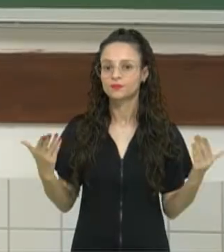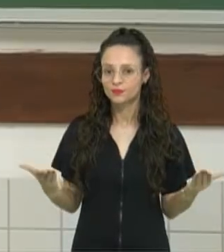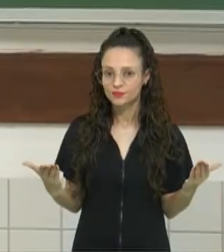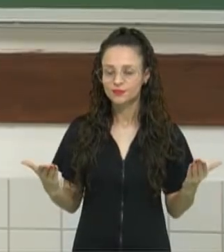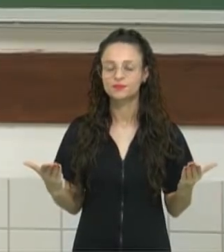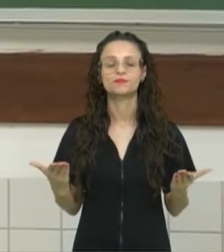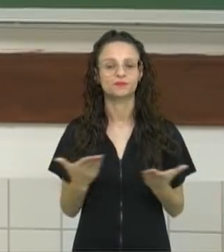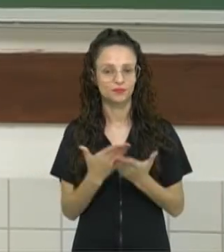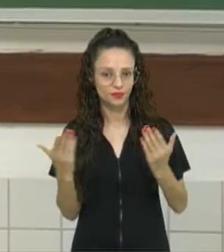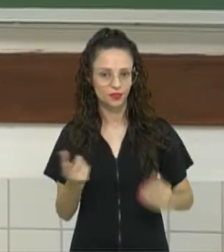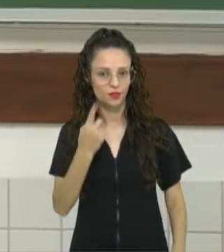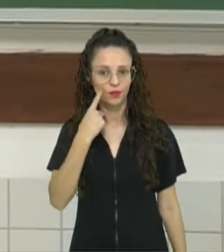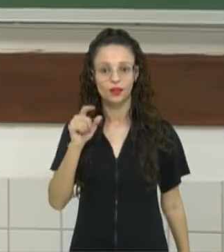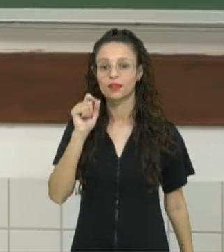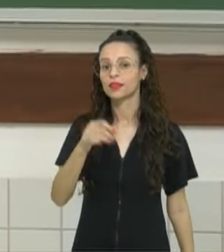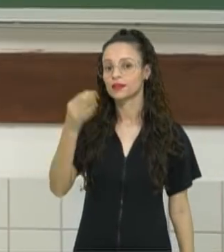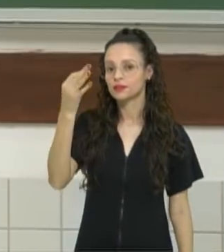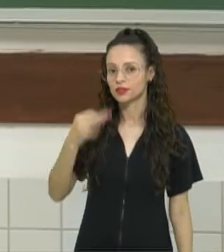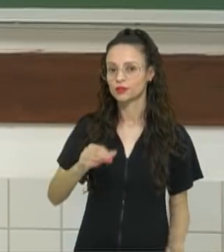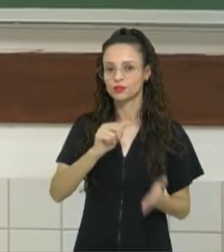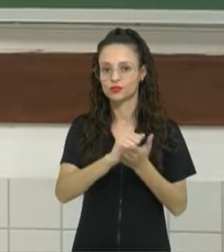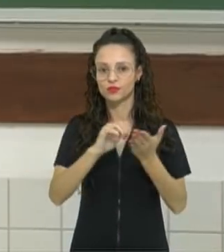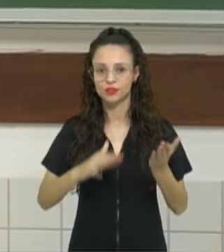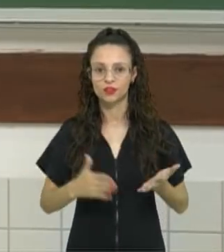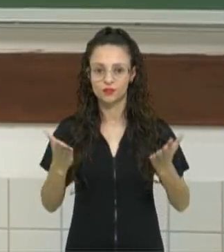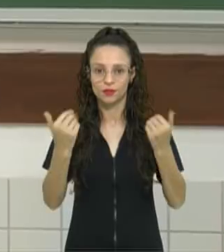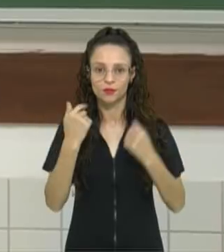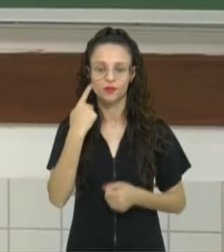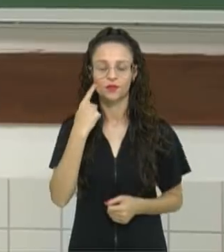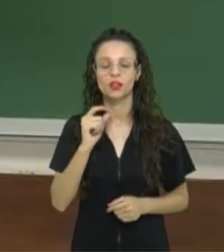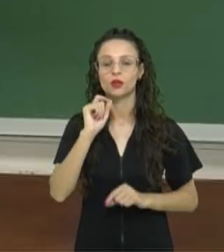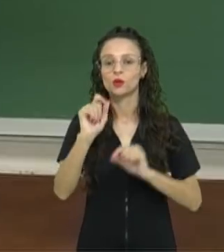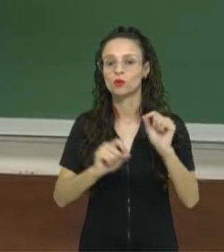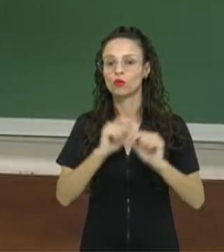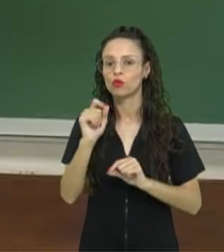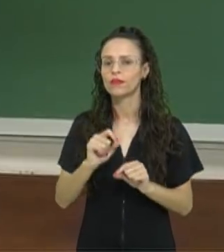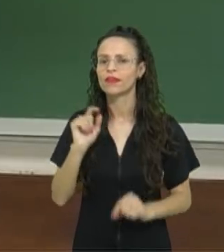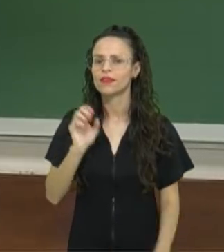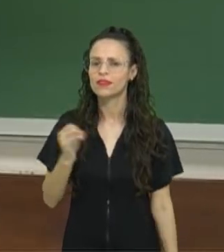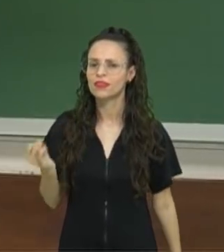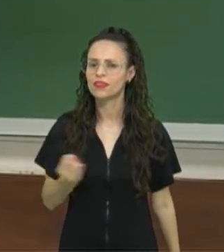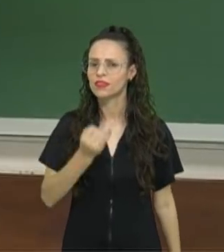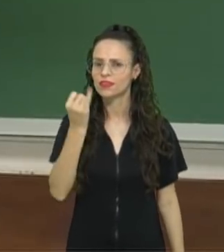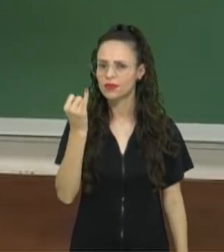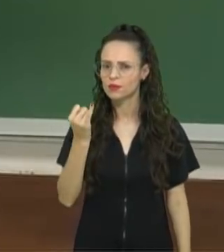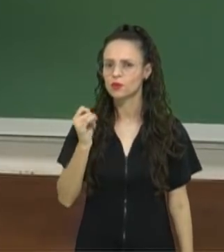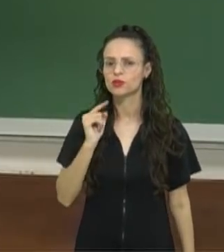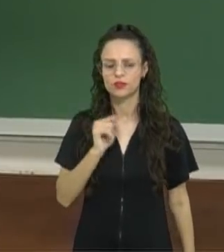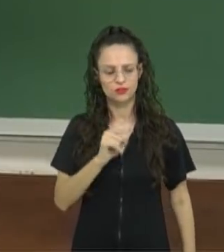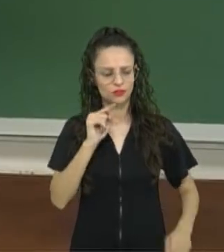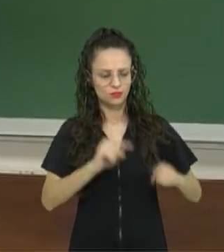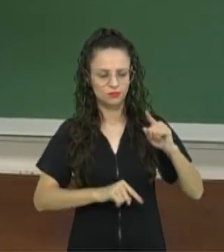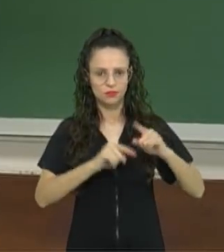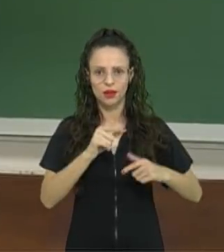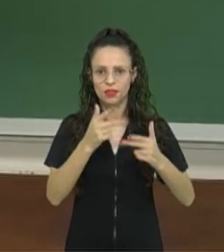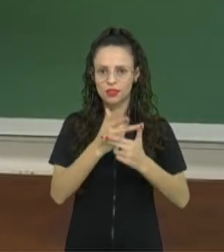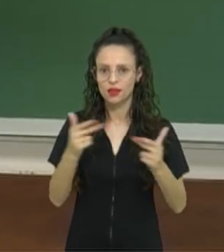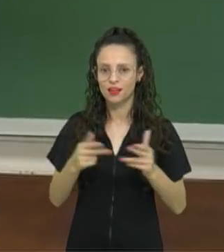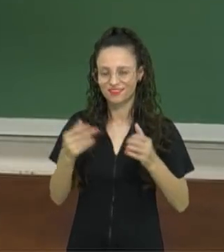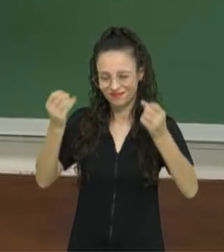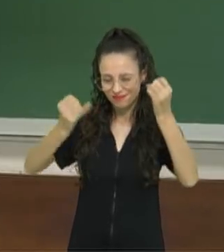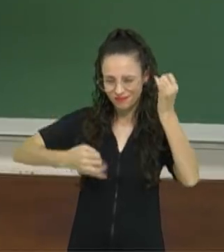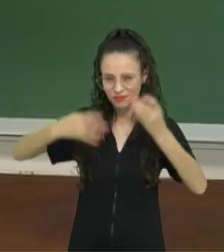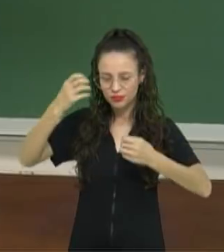Então, pessoal, vamos ver quem acertou a atividade? Então, vocês tinham que dizer qual a importância desses recursos que nós estamos